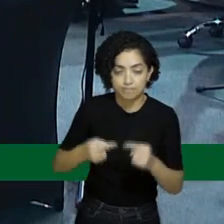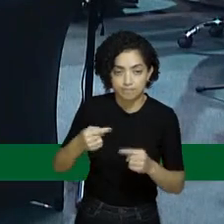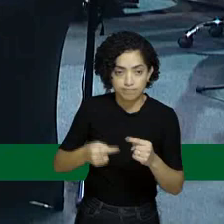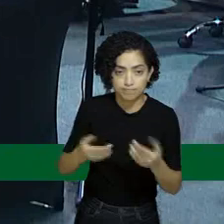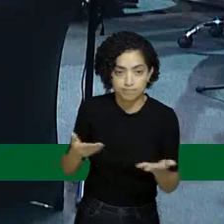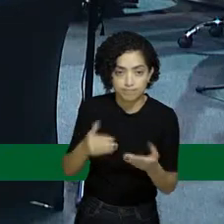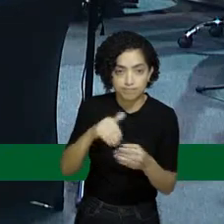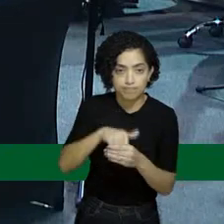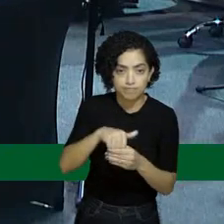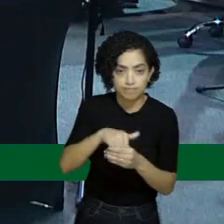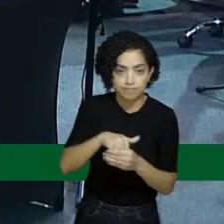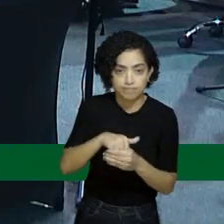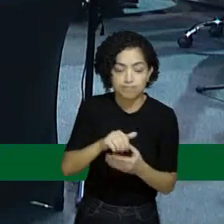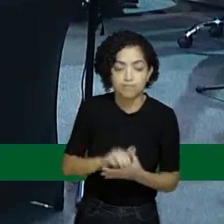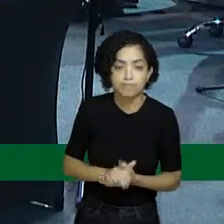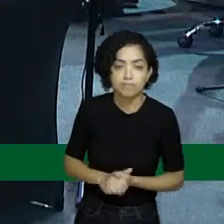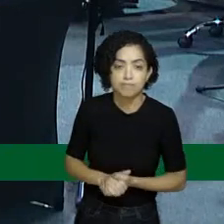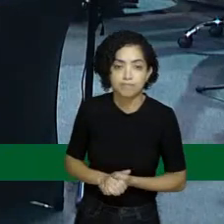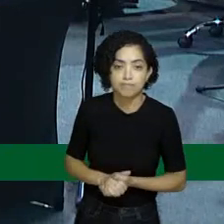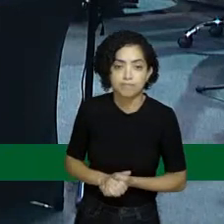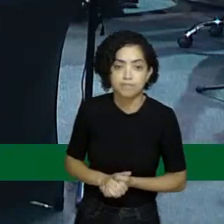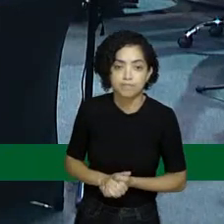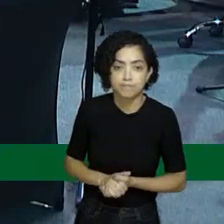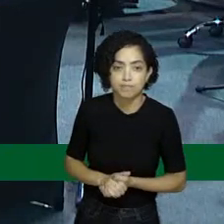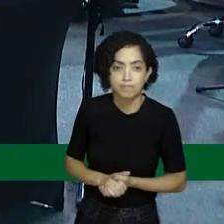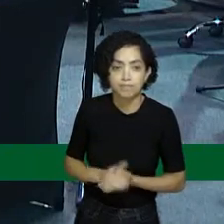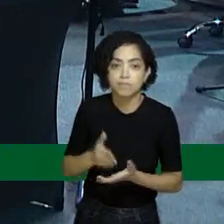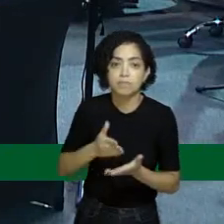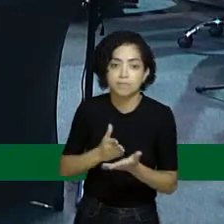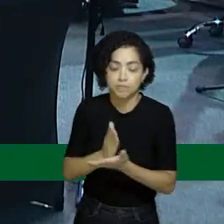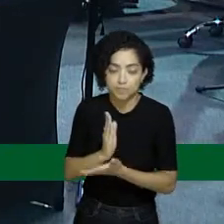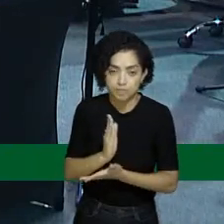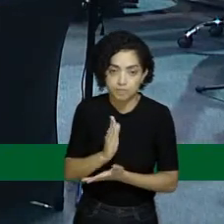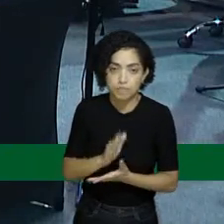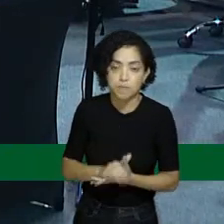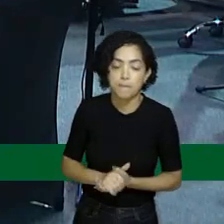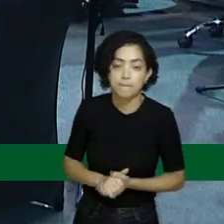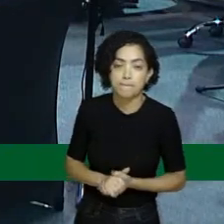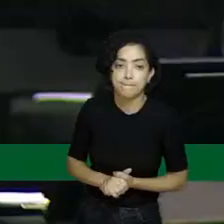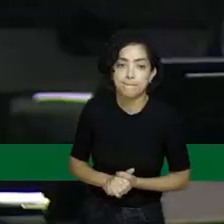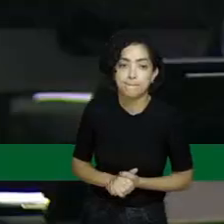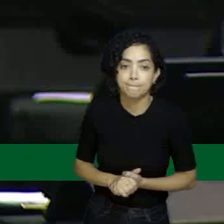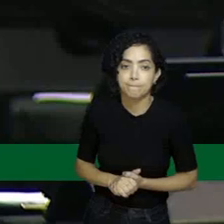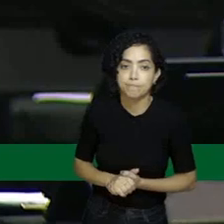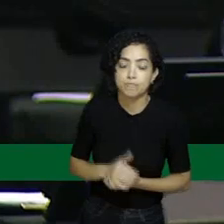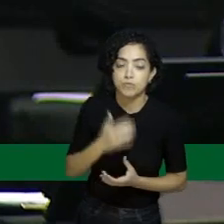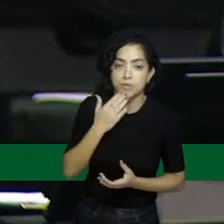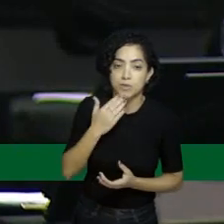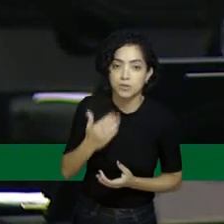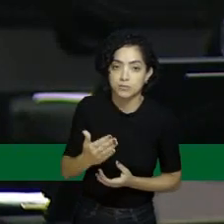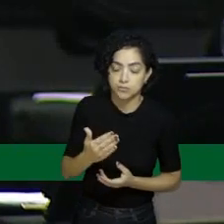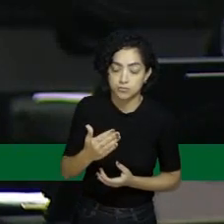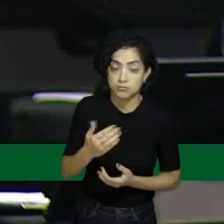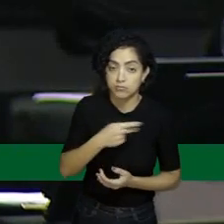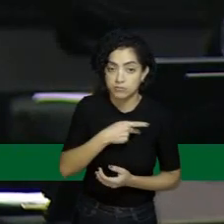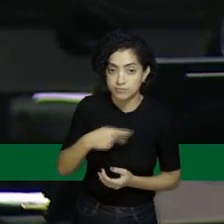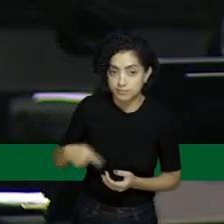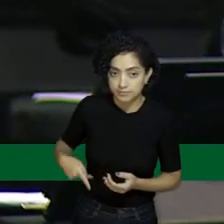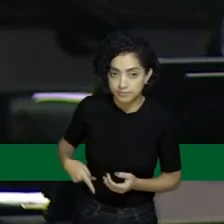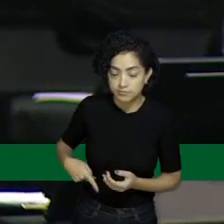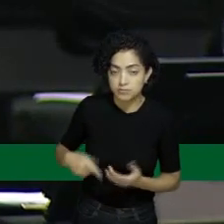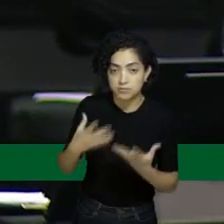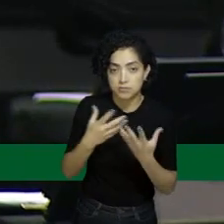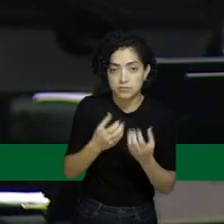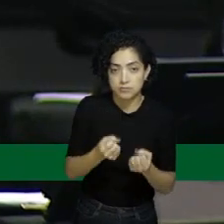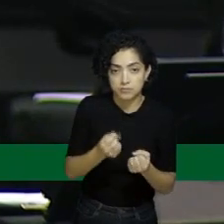em votação. Deputados que aprovam, permaneçam como se encontram. Aprovado por unanimidade. Requerimentos. Esta presidência defere o